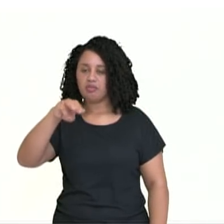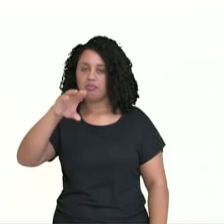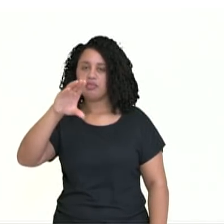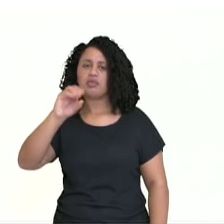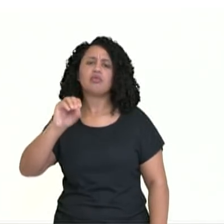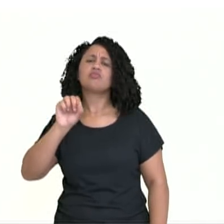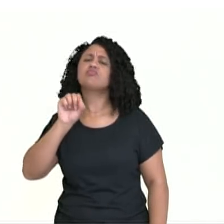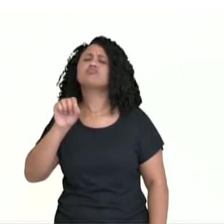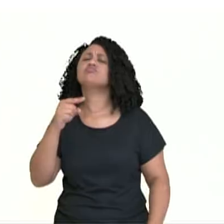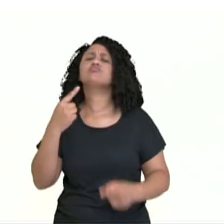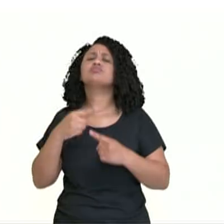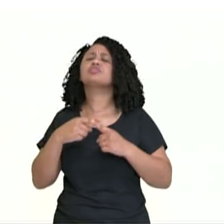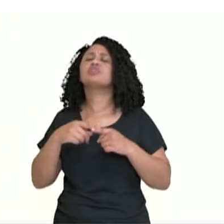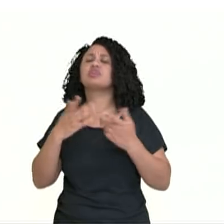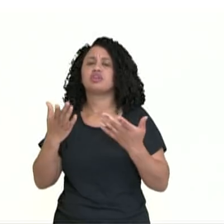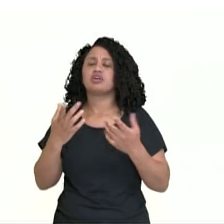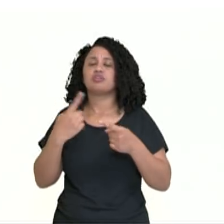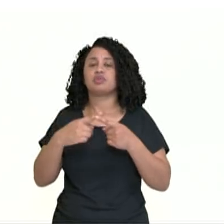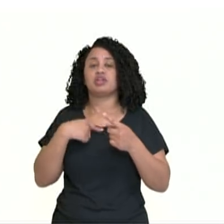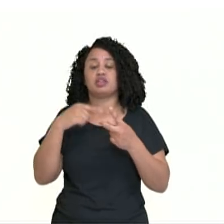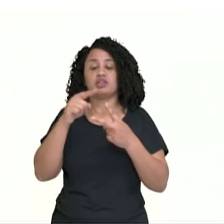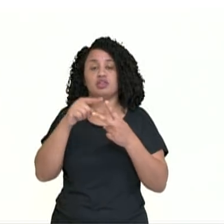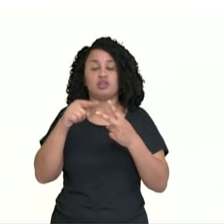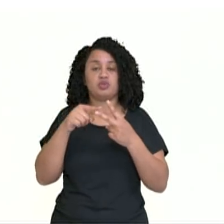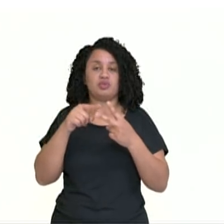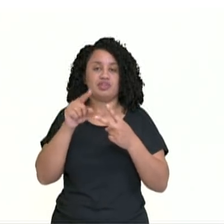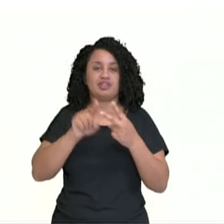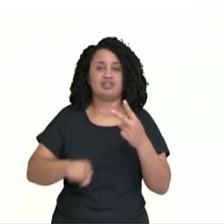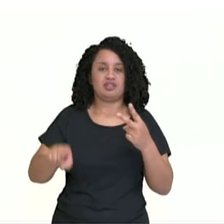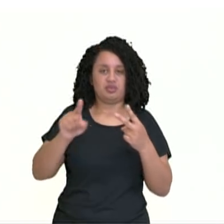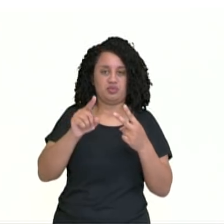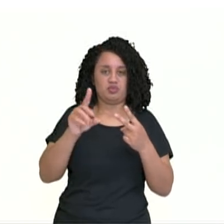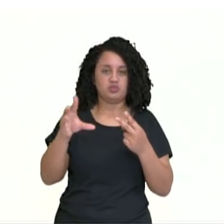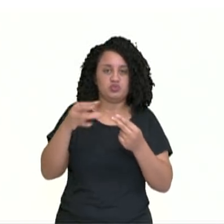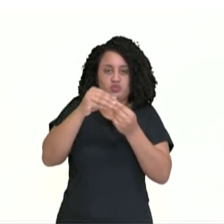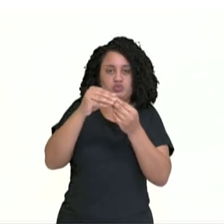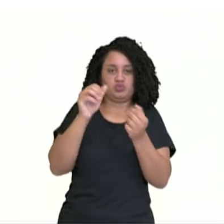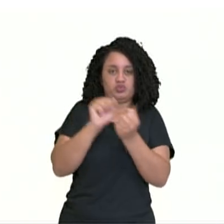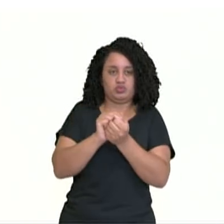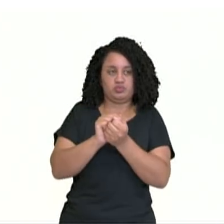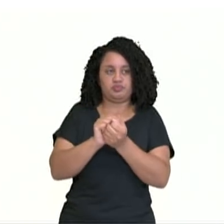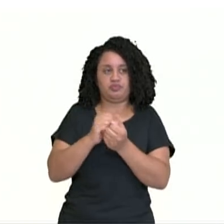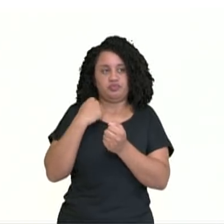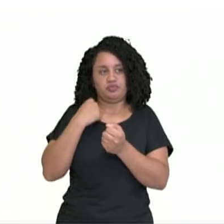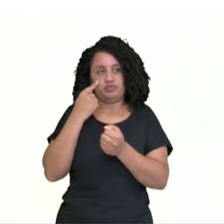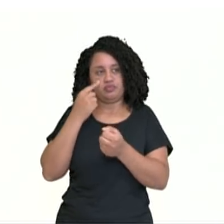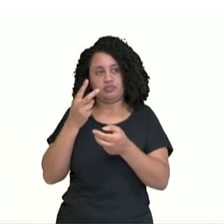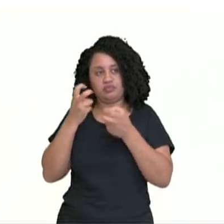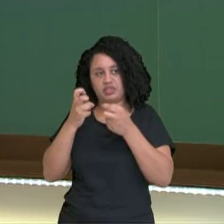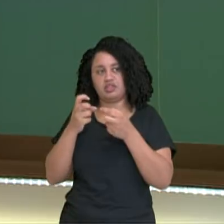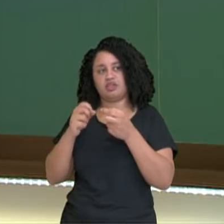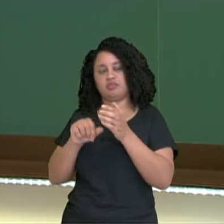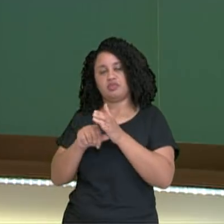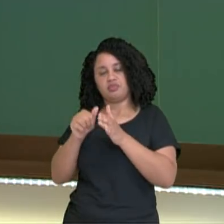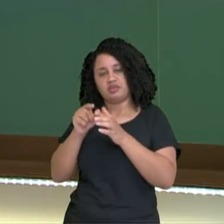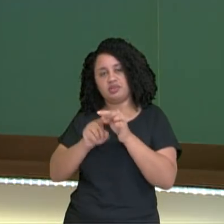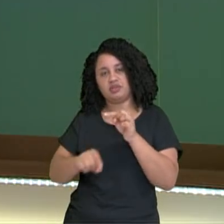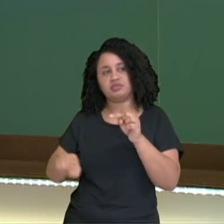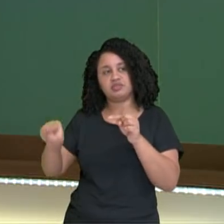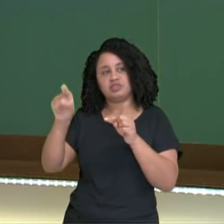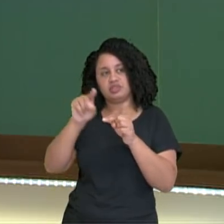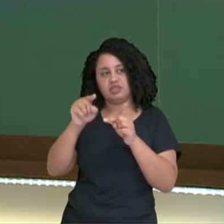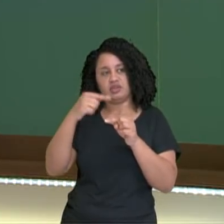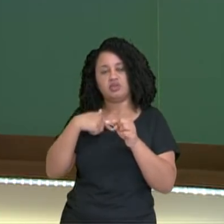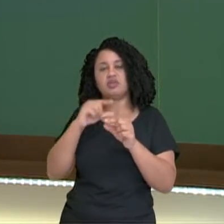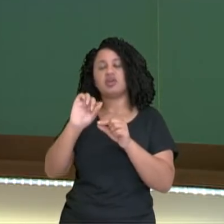biogeoquímico? Porque nós temos dois ciclos em um, tá certo? Vejam aqui, o primeiro ciclo está aqui, ó, que é